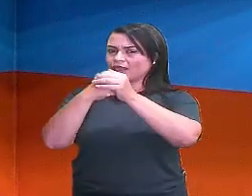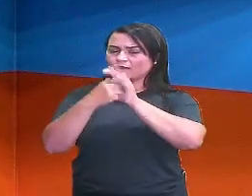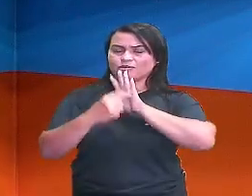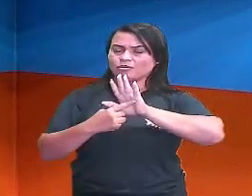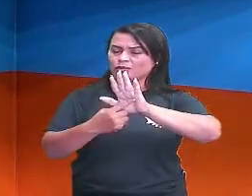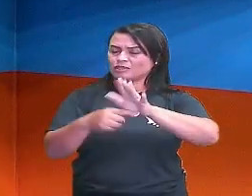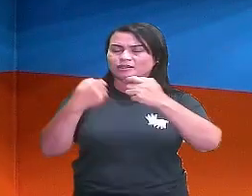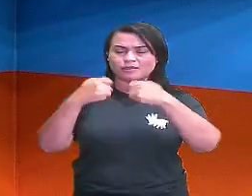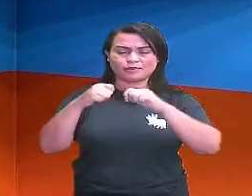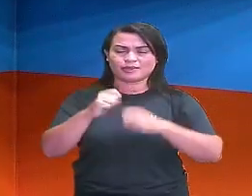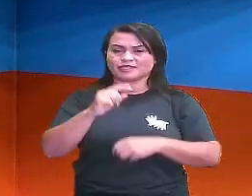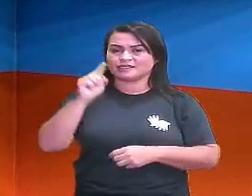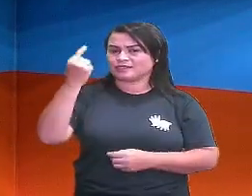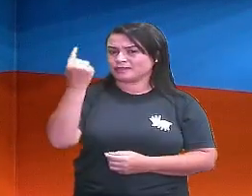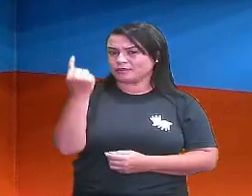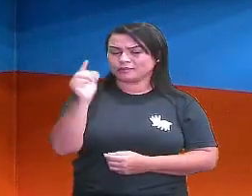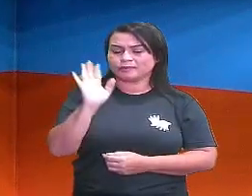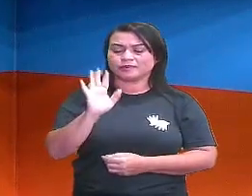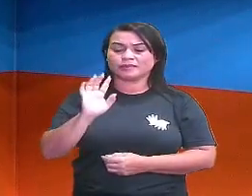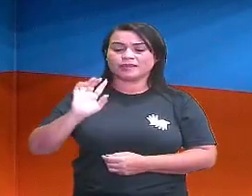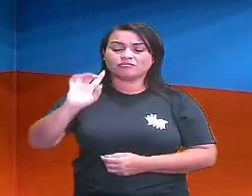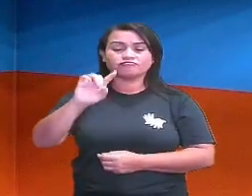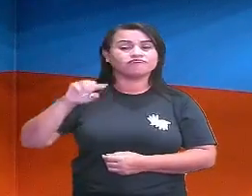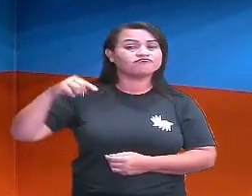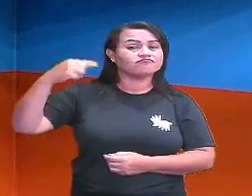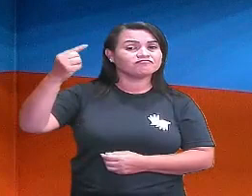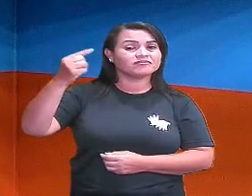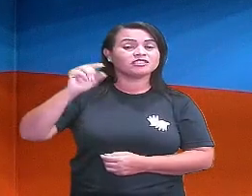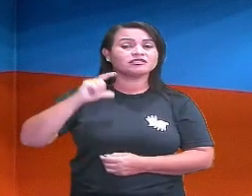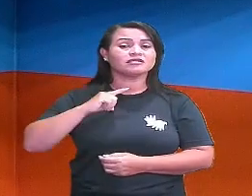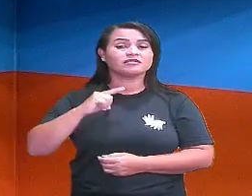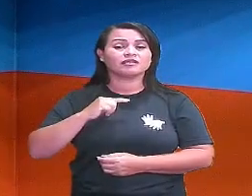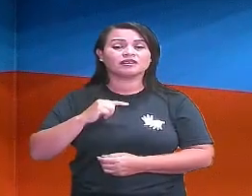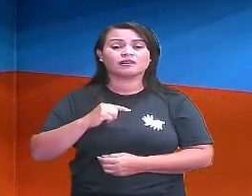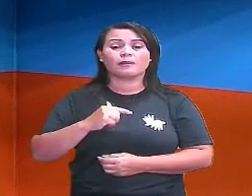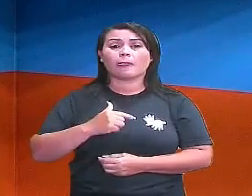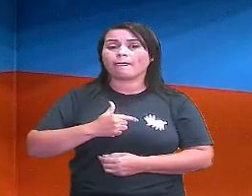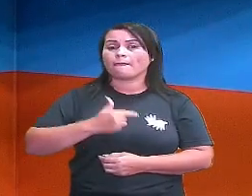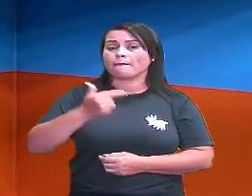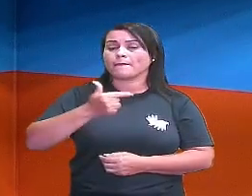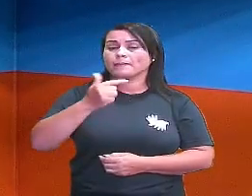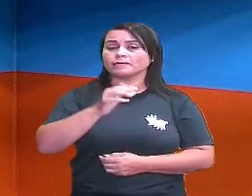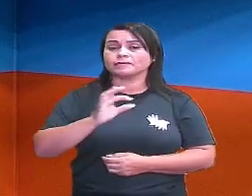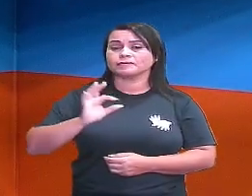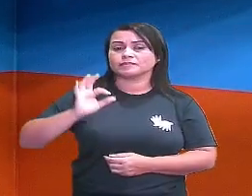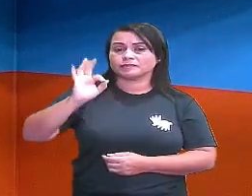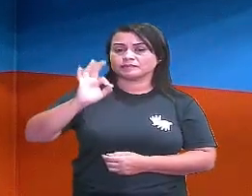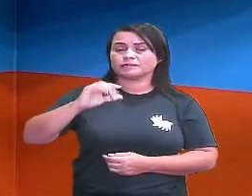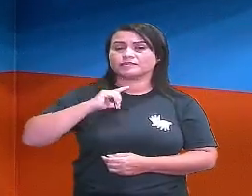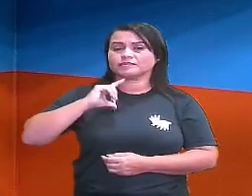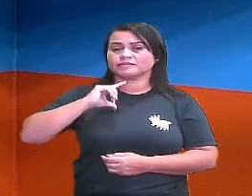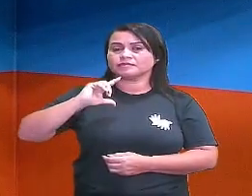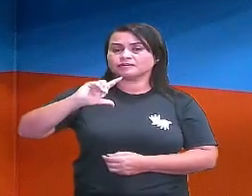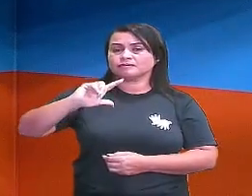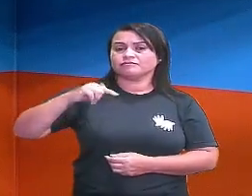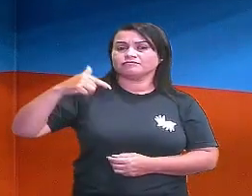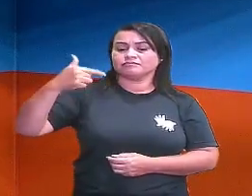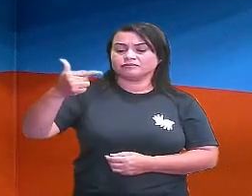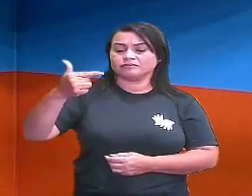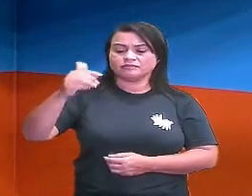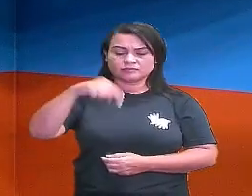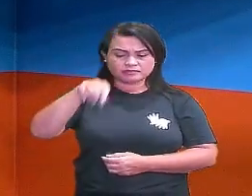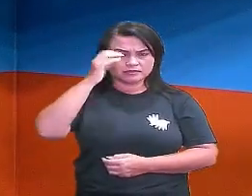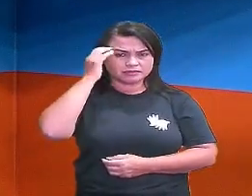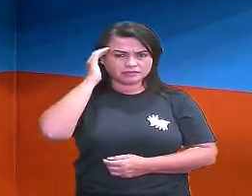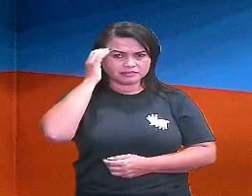não precisa colocar, tá? Se for do segundo grau, vai ter só o númerozinho 2 lá no expoente, tá bom? Deu